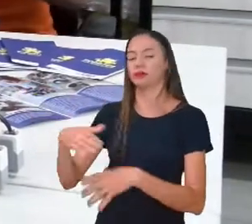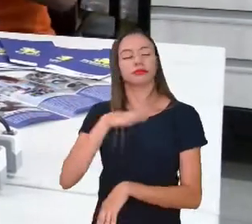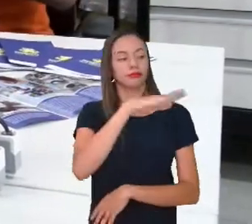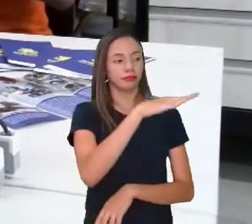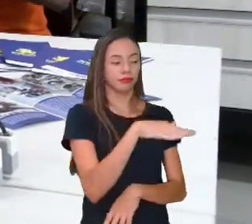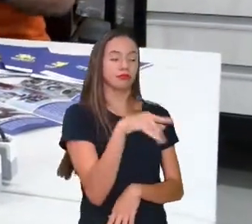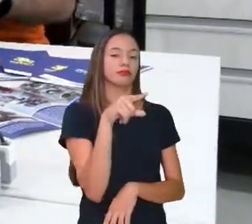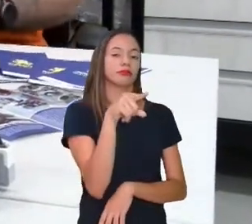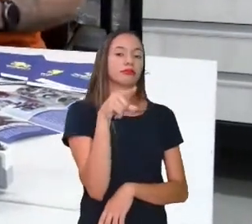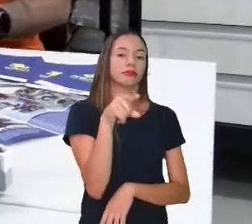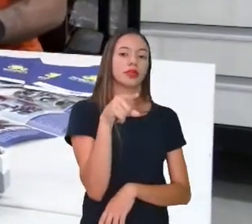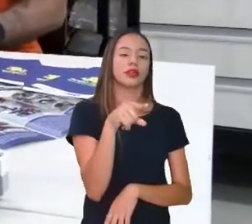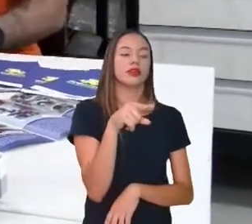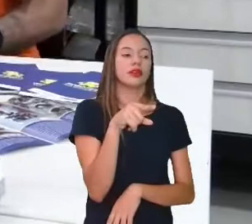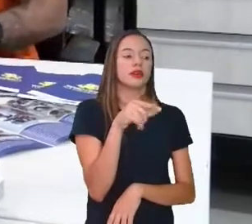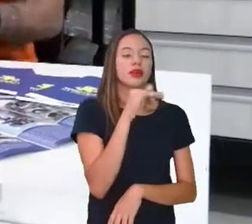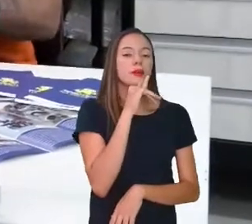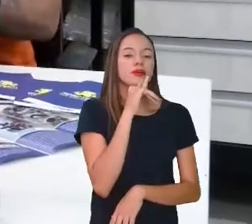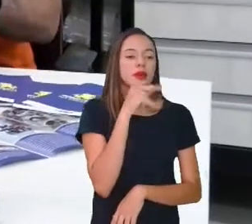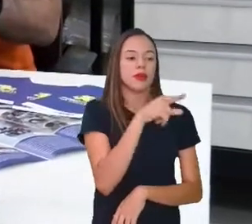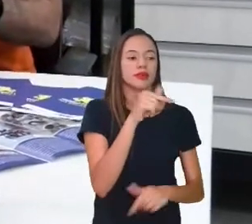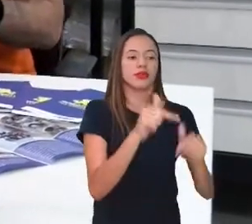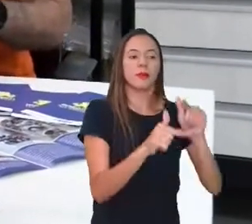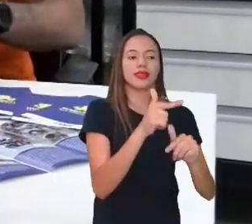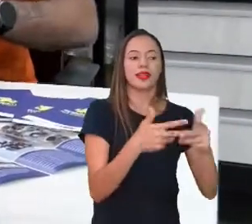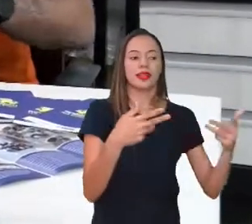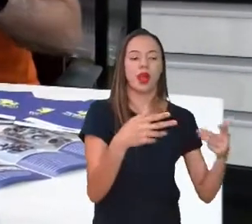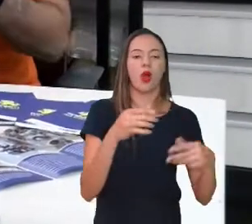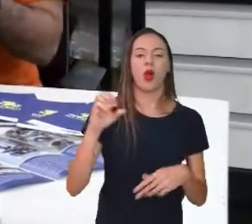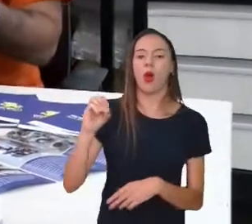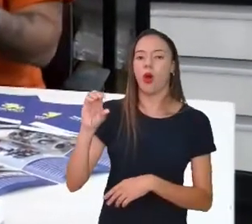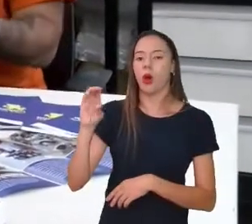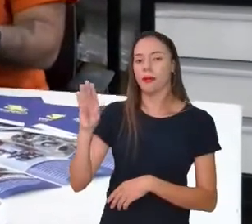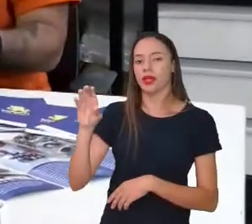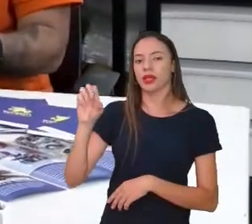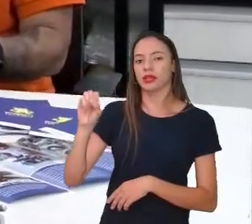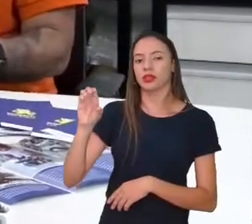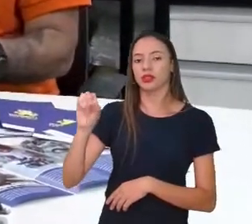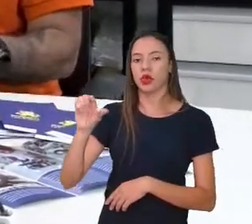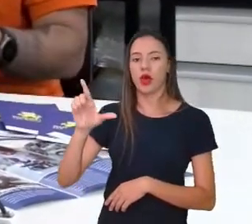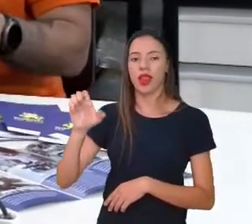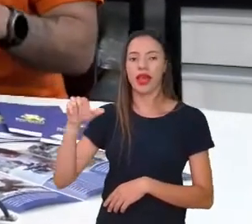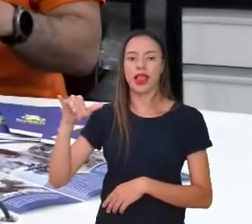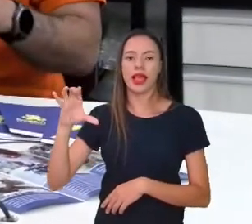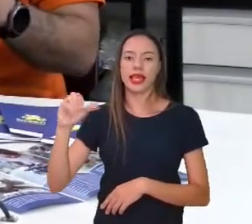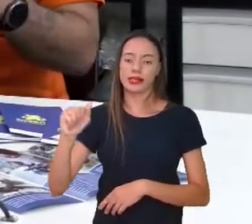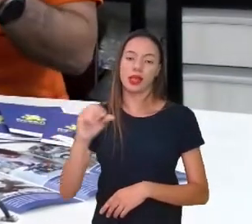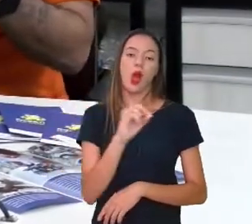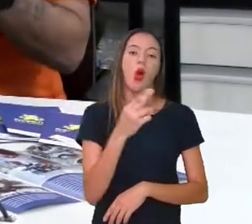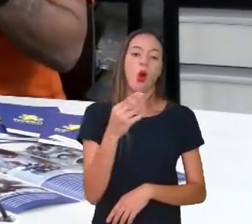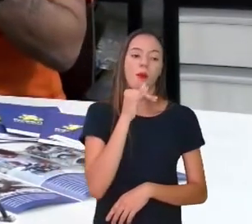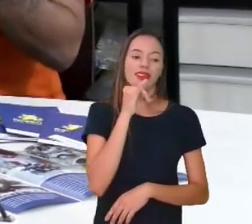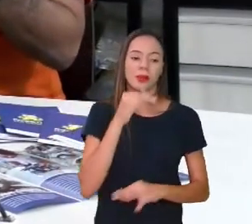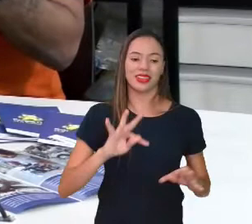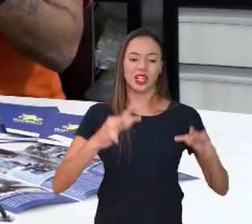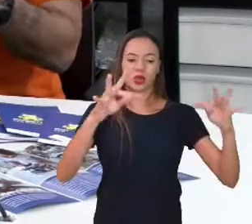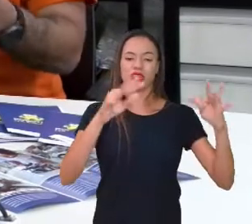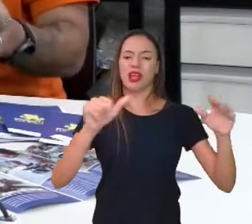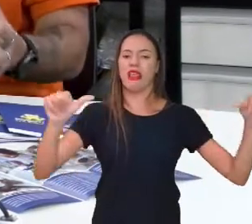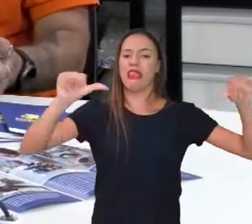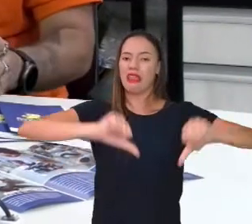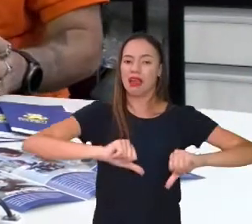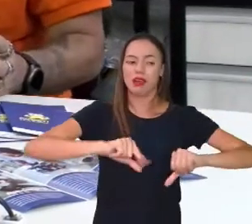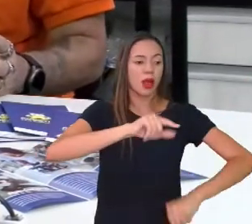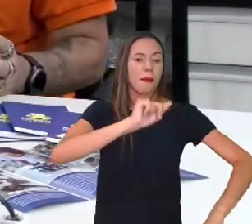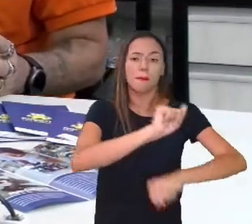seja pela obsolescência programada, seja por uma defasagem tecnológica, né? Esse produto ele vai